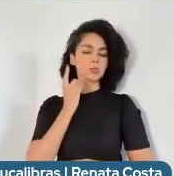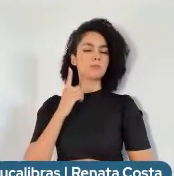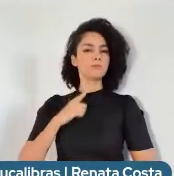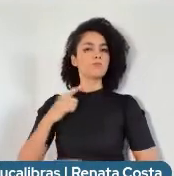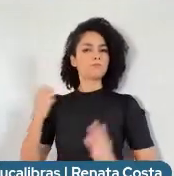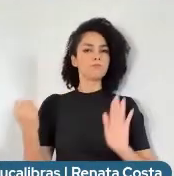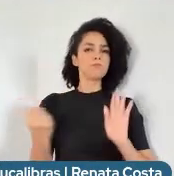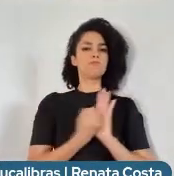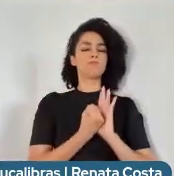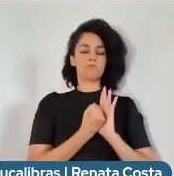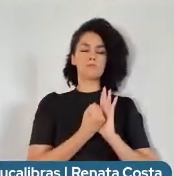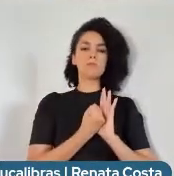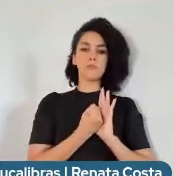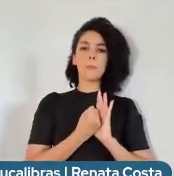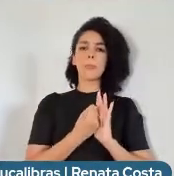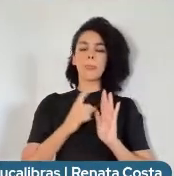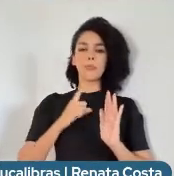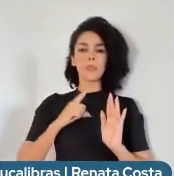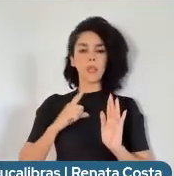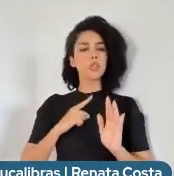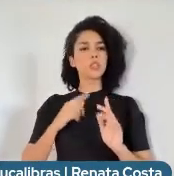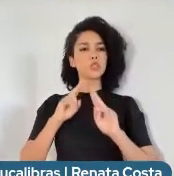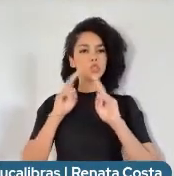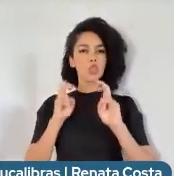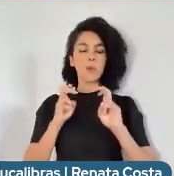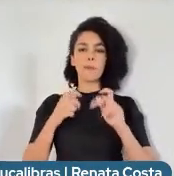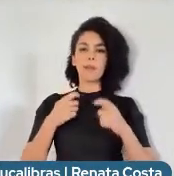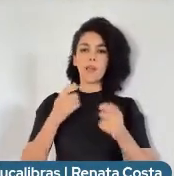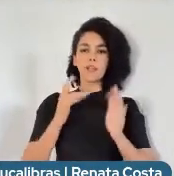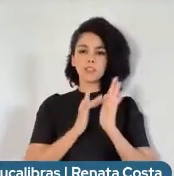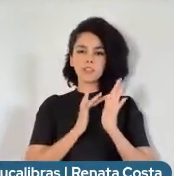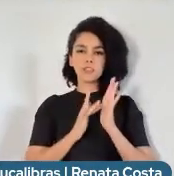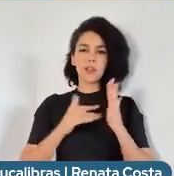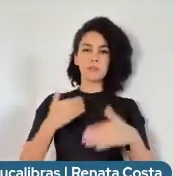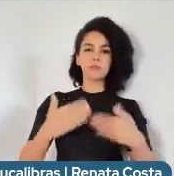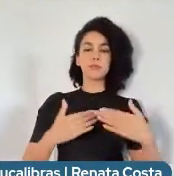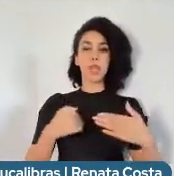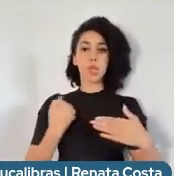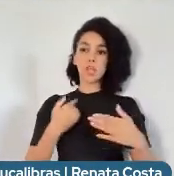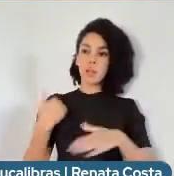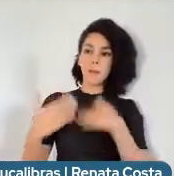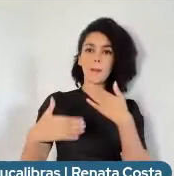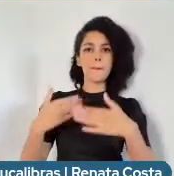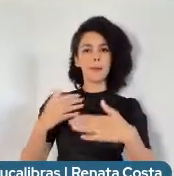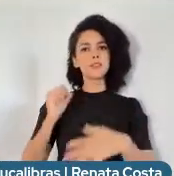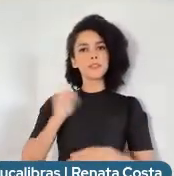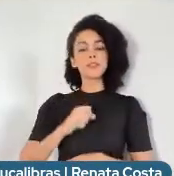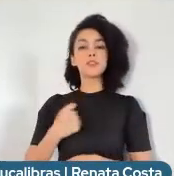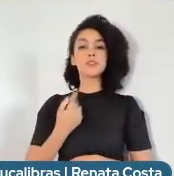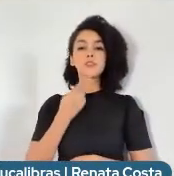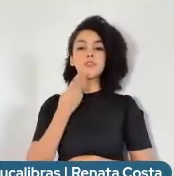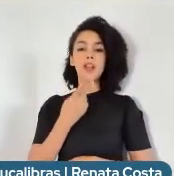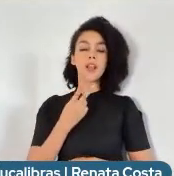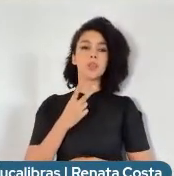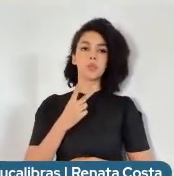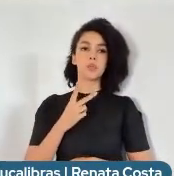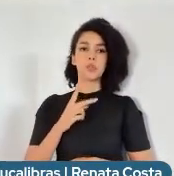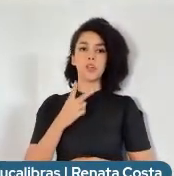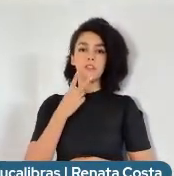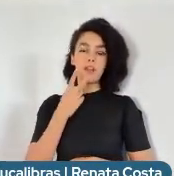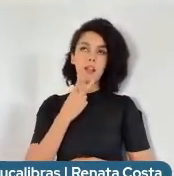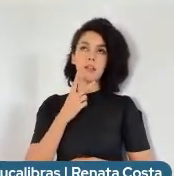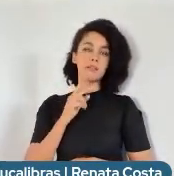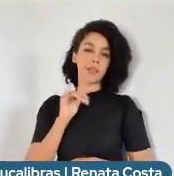pauta, né, que integram a nossa frente digital. Então, nós avançamos bastante, nós estávamos citando o marco legal da inteligência